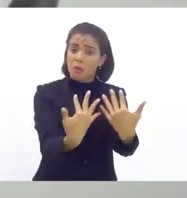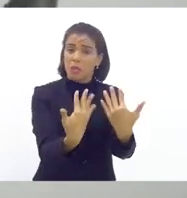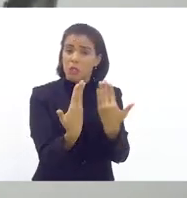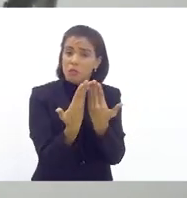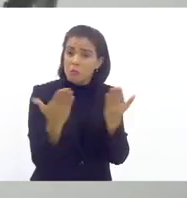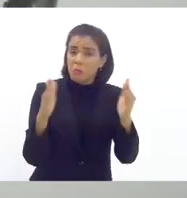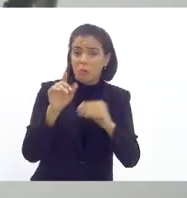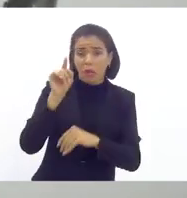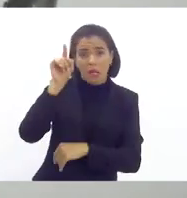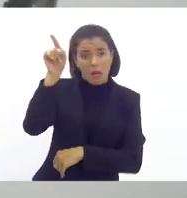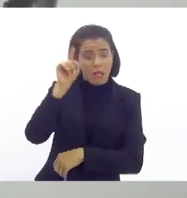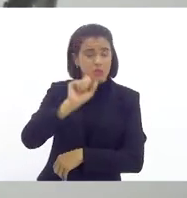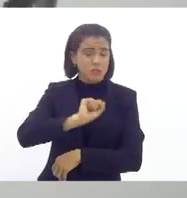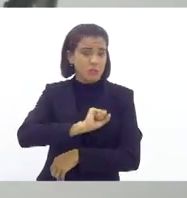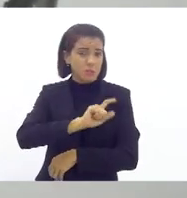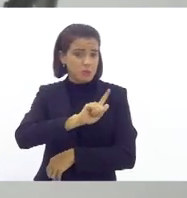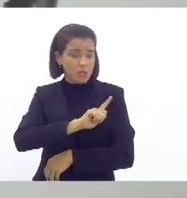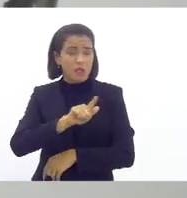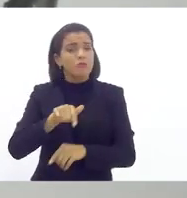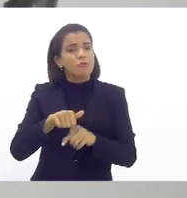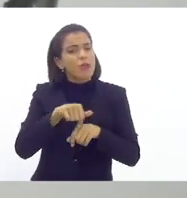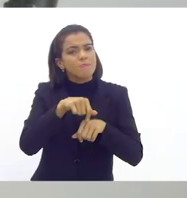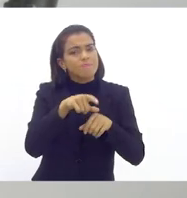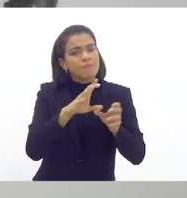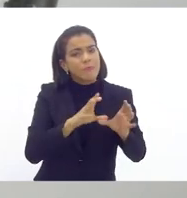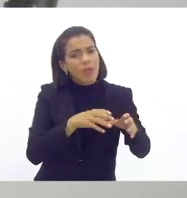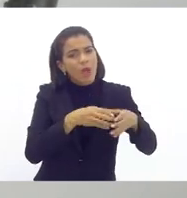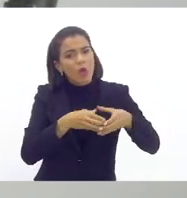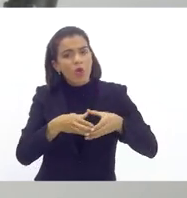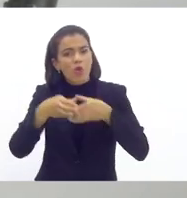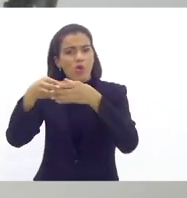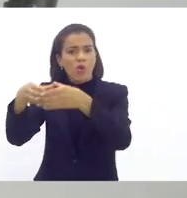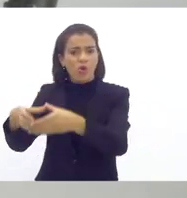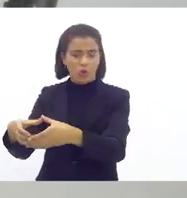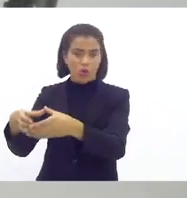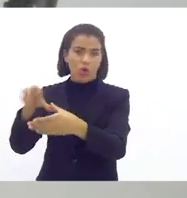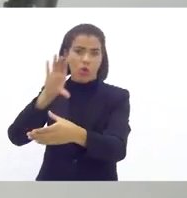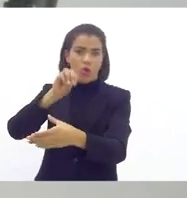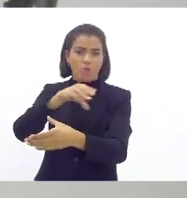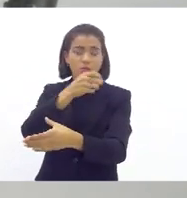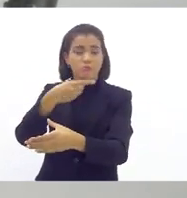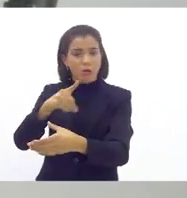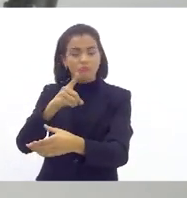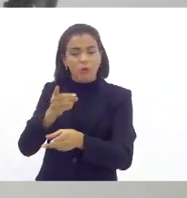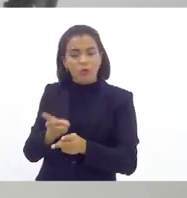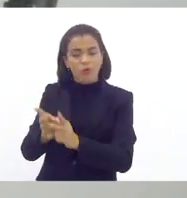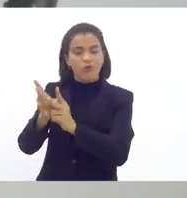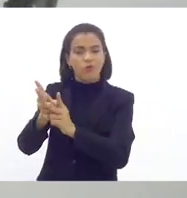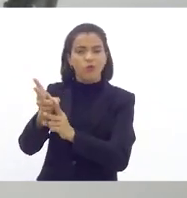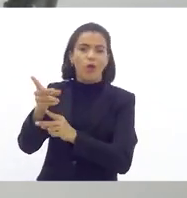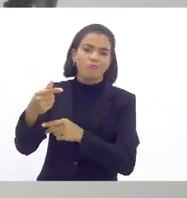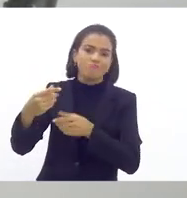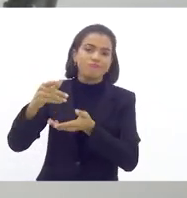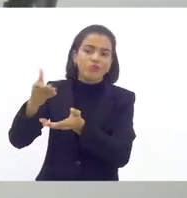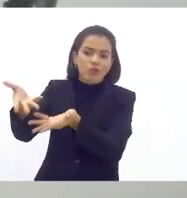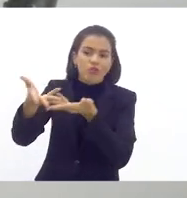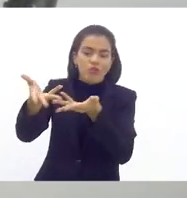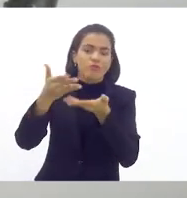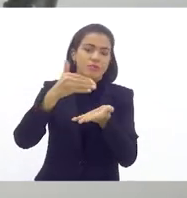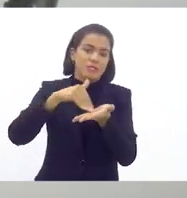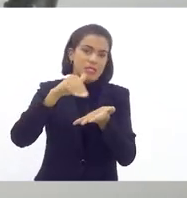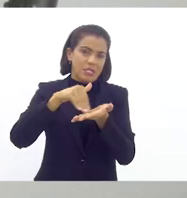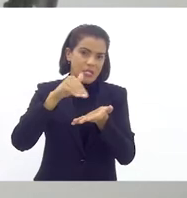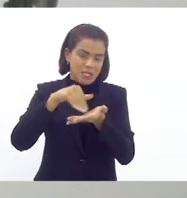Metropolitana, lá em São Gonçalo, levando a comissão para discutir esses temas e dar continuidade, chamando as secretarias municipais